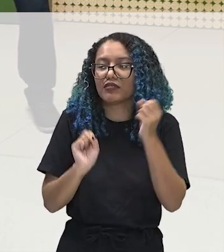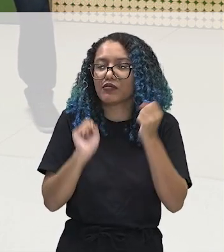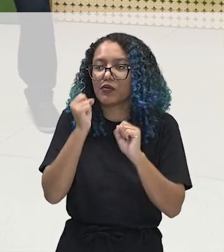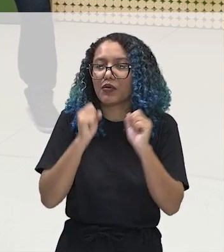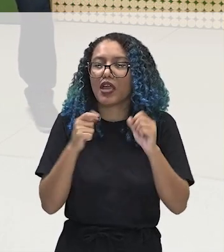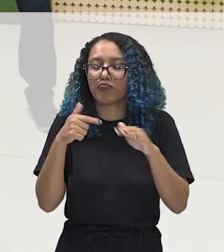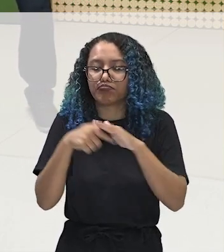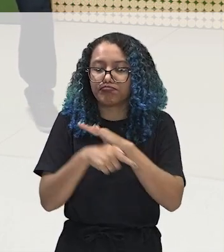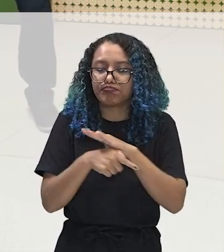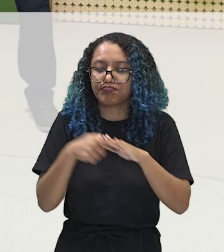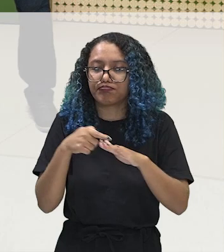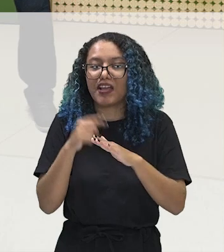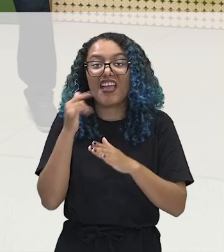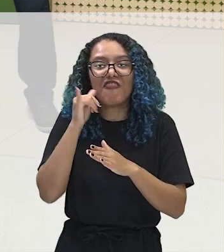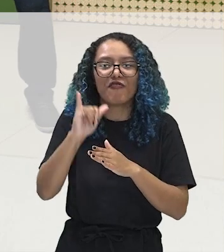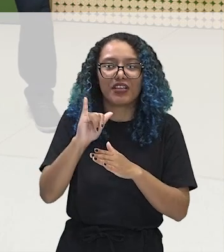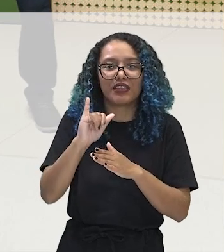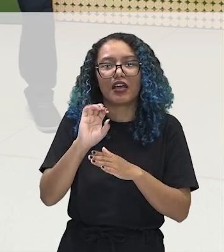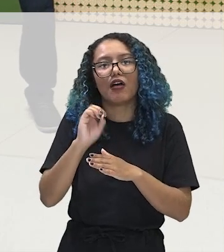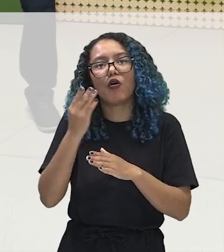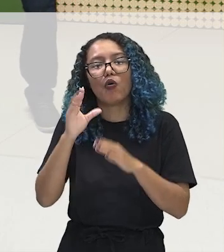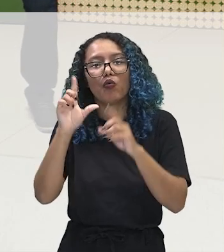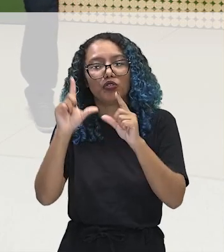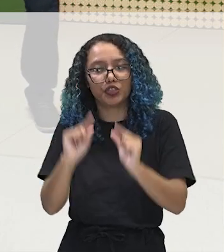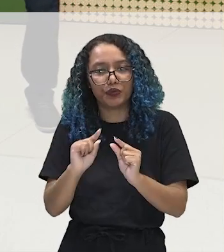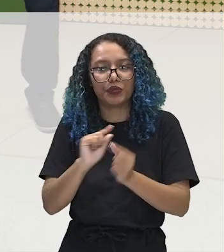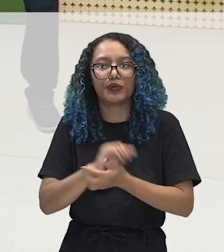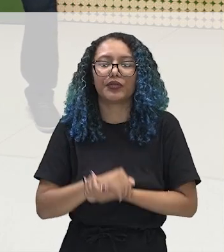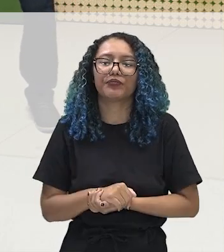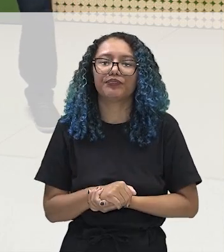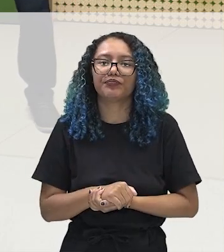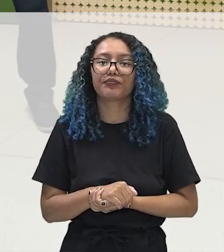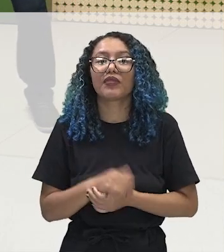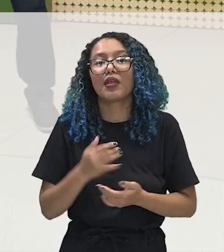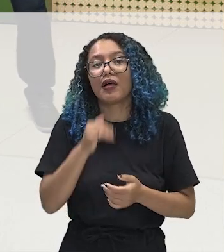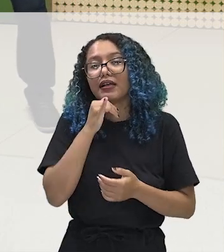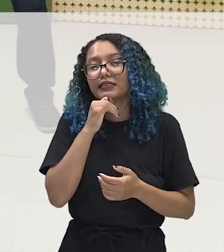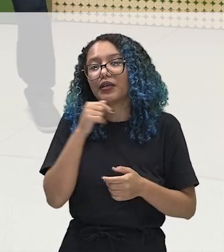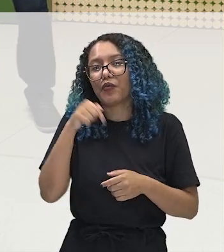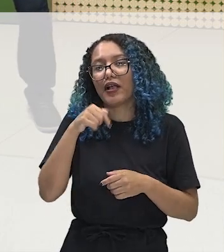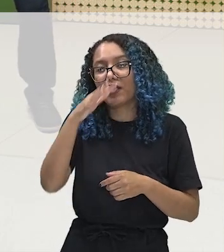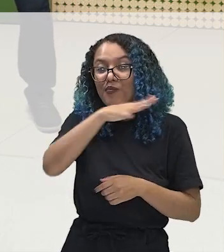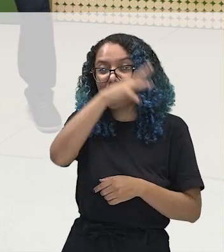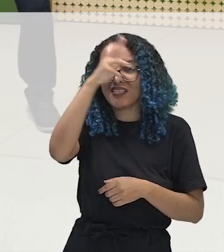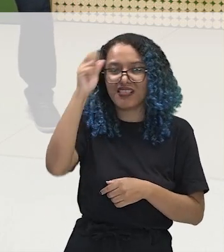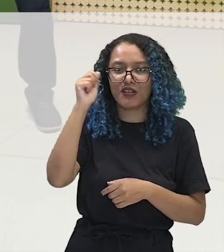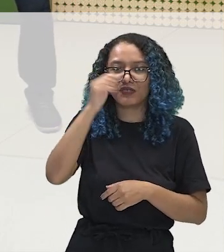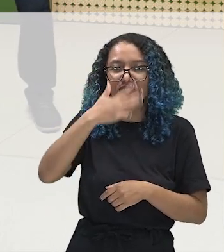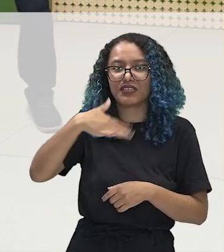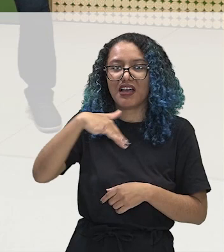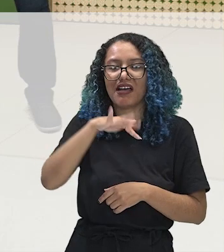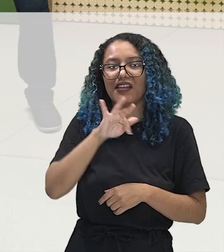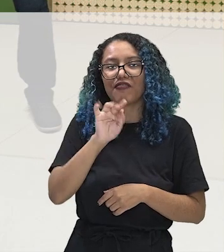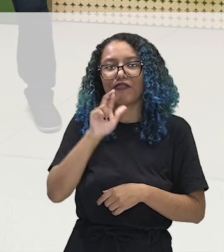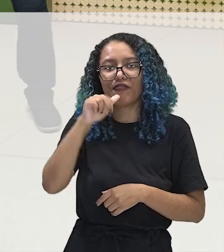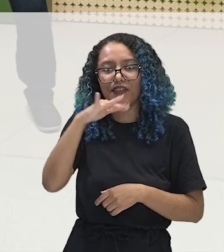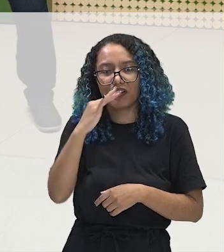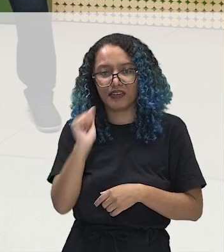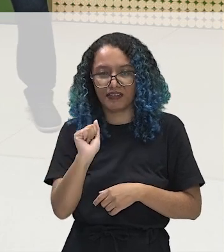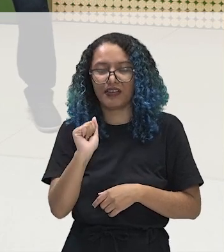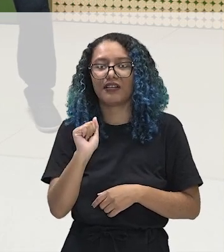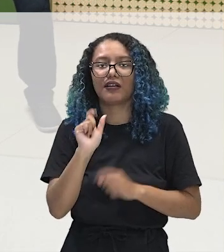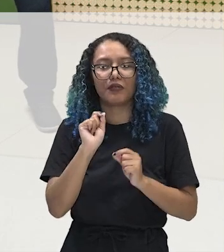fósseis. Então, por exemplo, a Zona Franca de Manaus é um poderoso modelo em